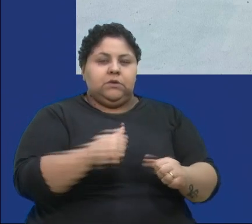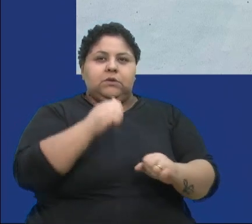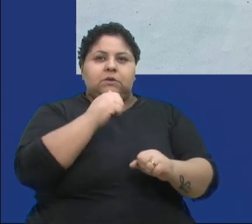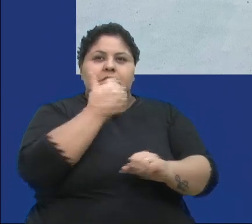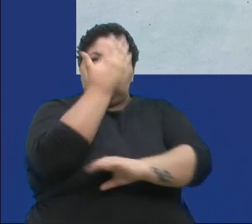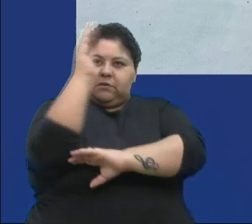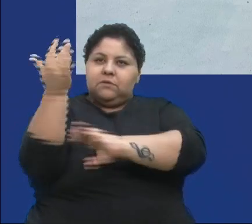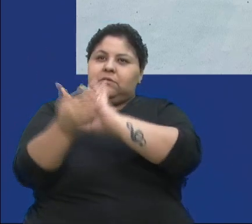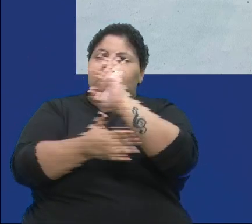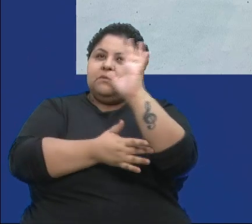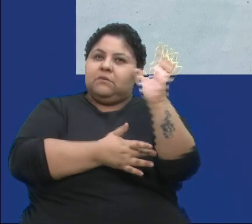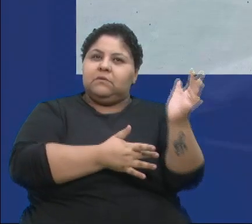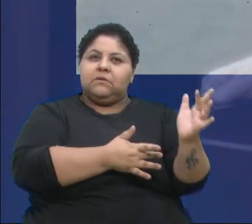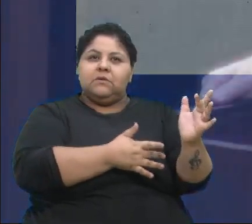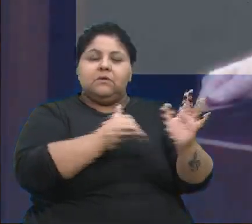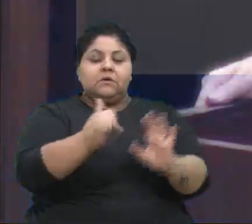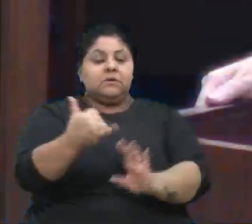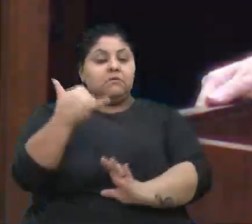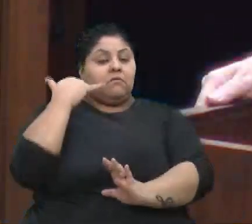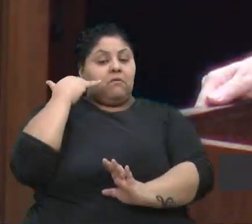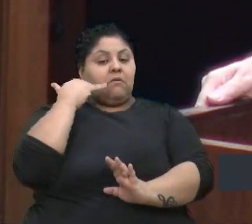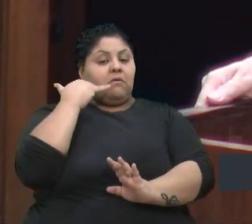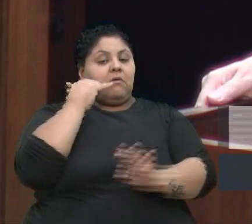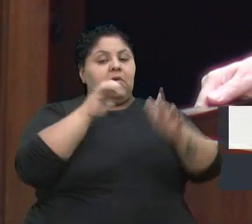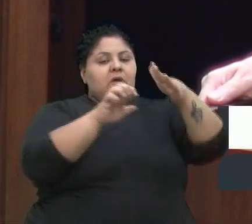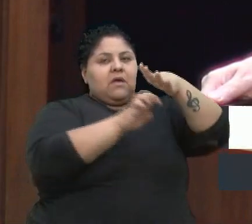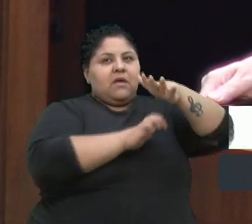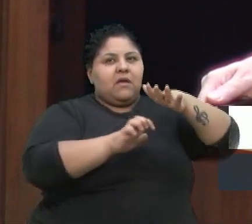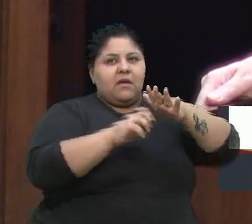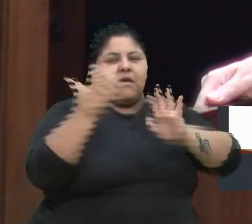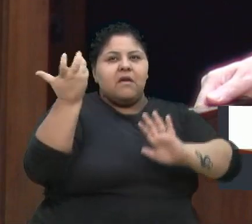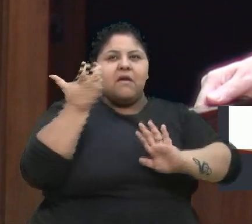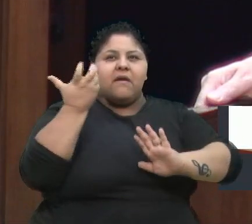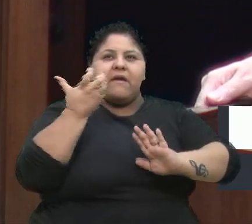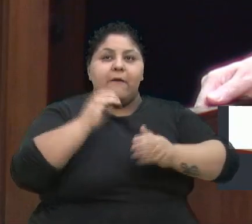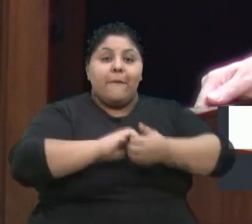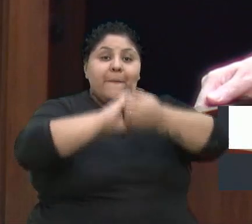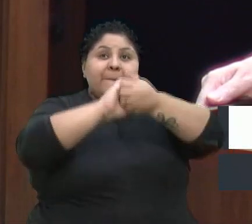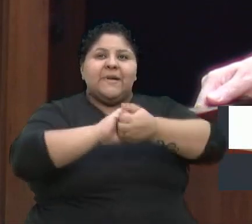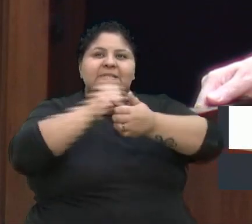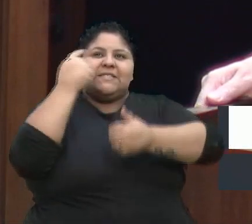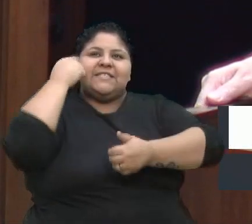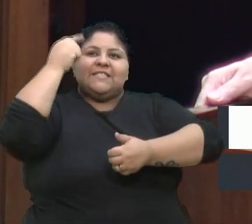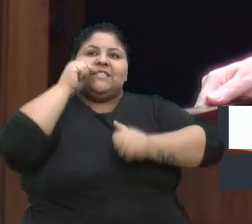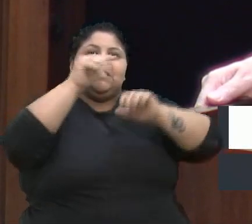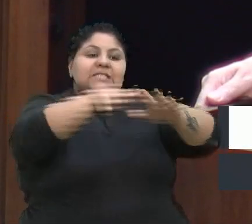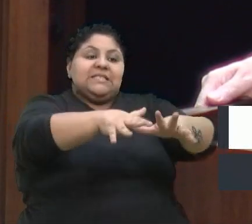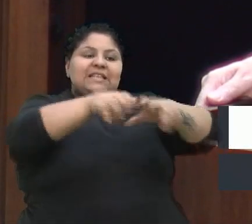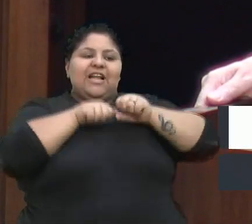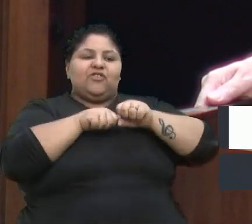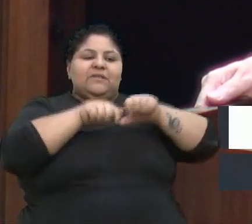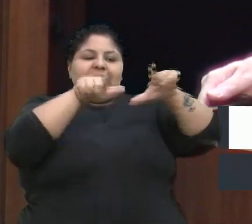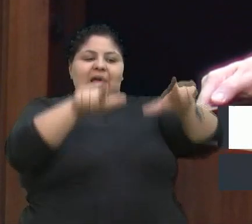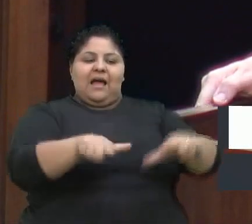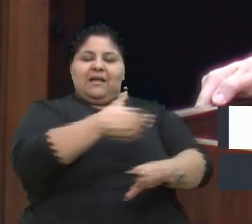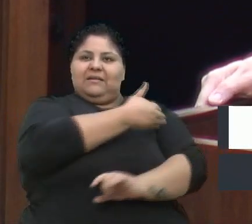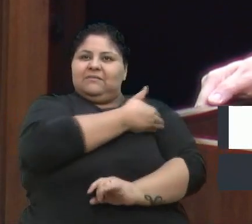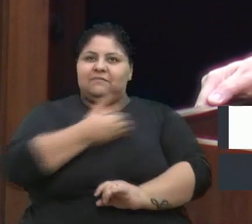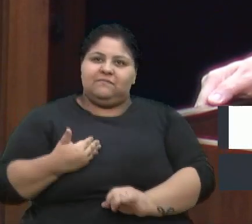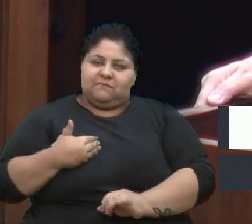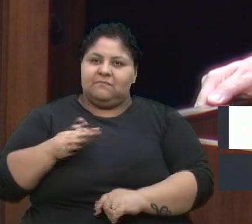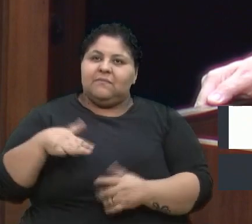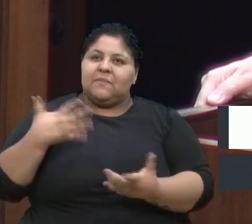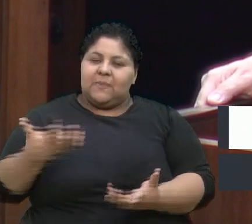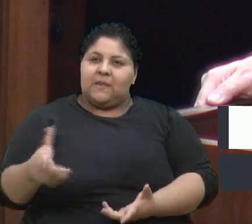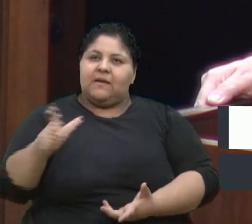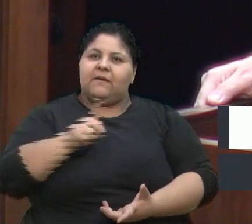em contato com empresas que gostariam de ser parceiras dessa ideia de adotar áreas públicas. Então, tivemos a